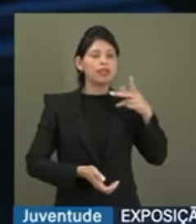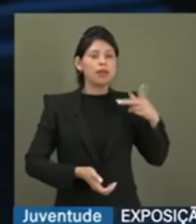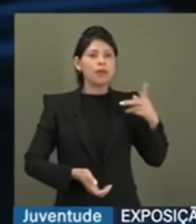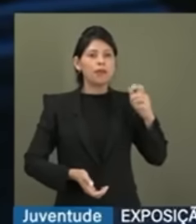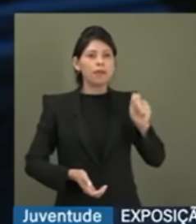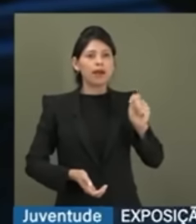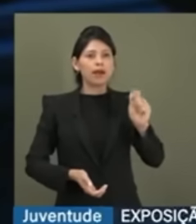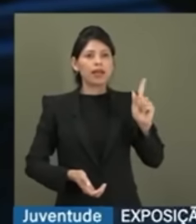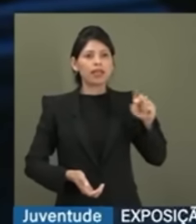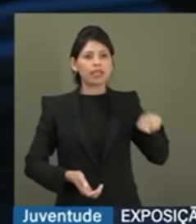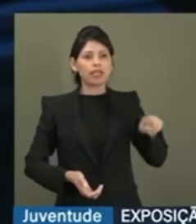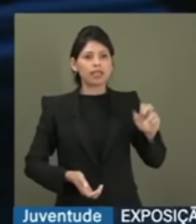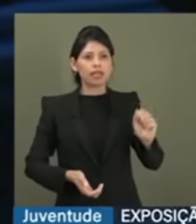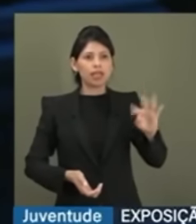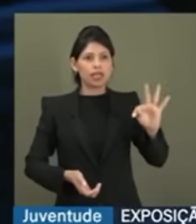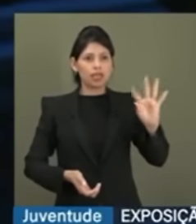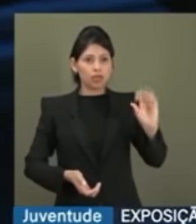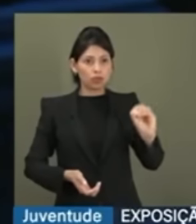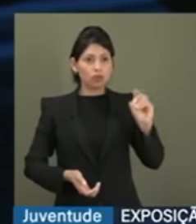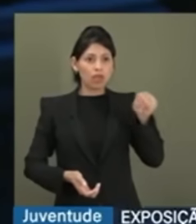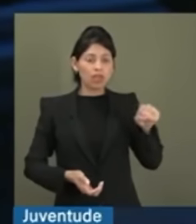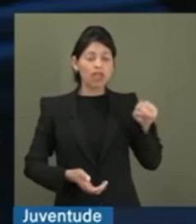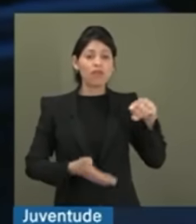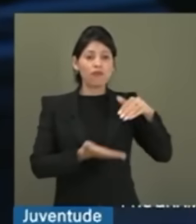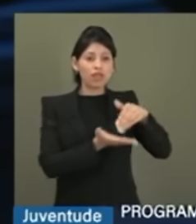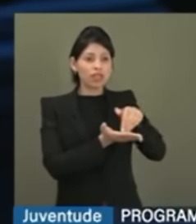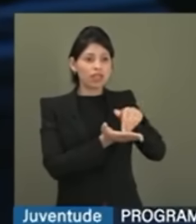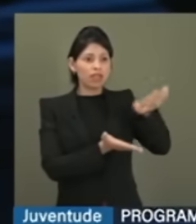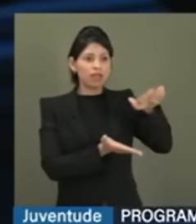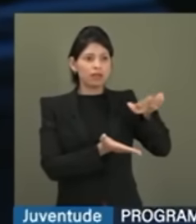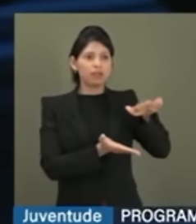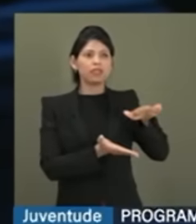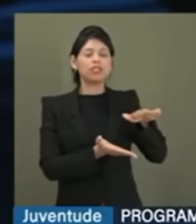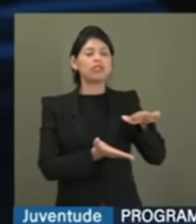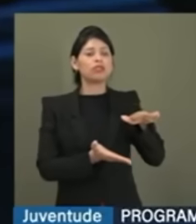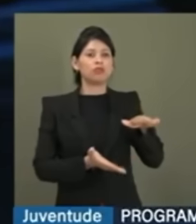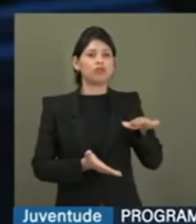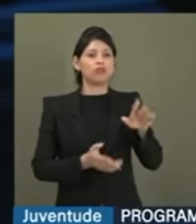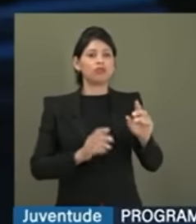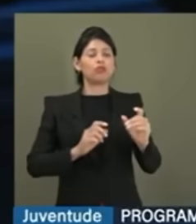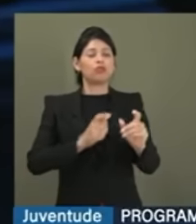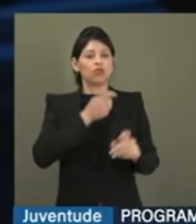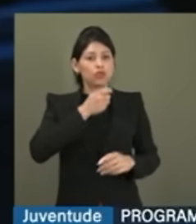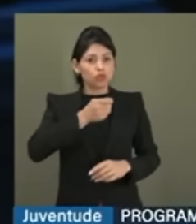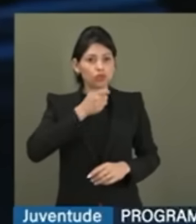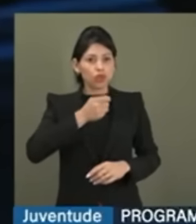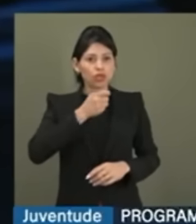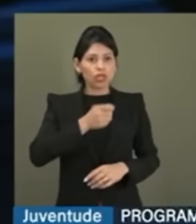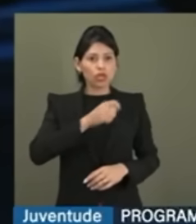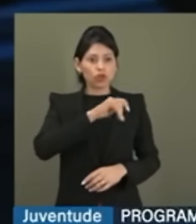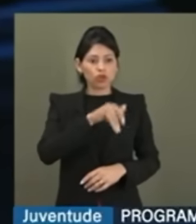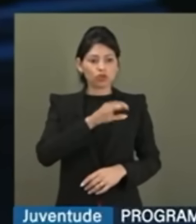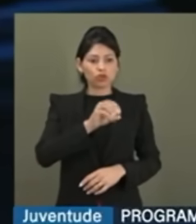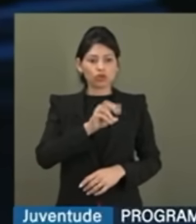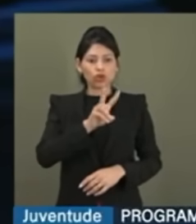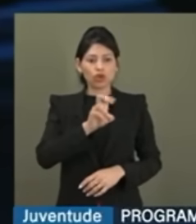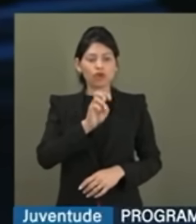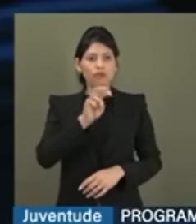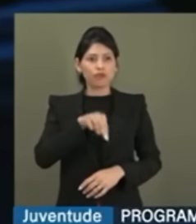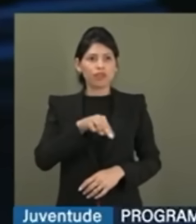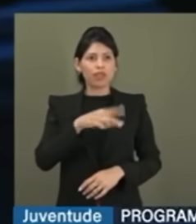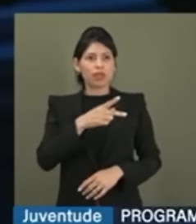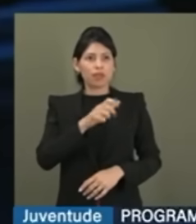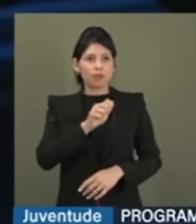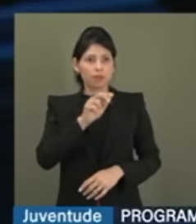demitido da jvm Pan porque foi instado a pedir desculpas no ar